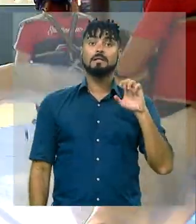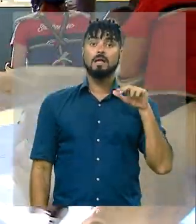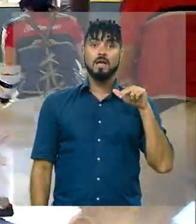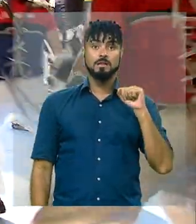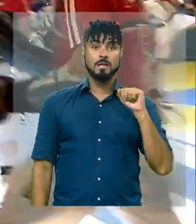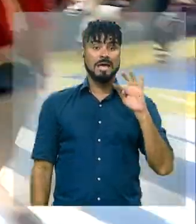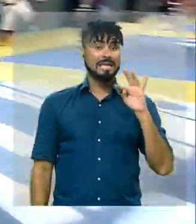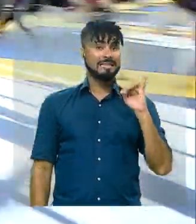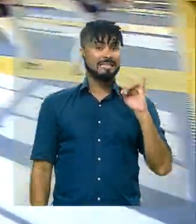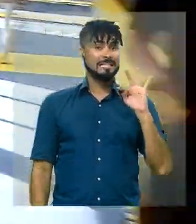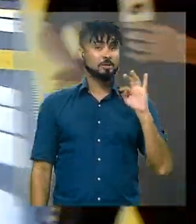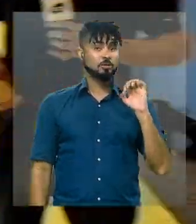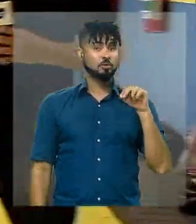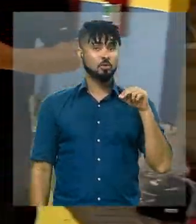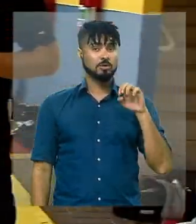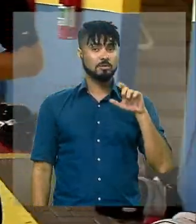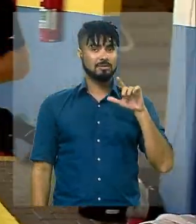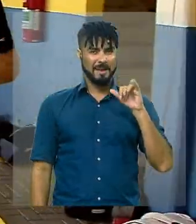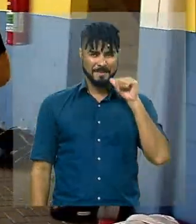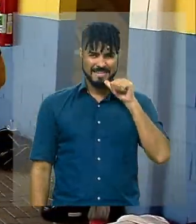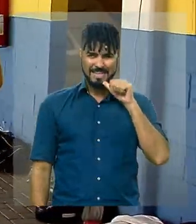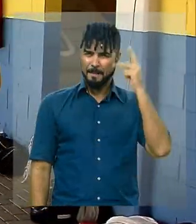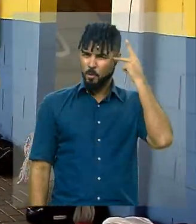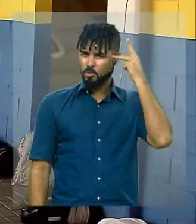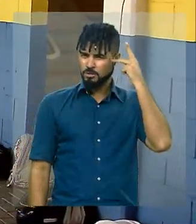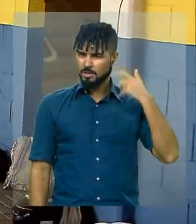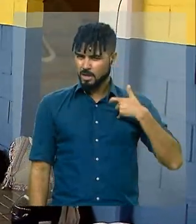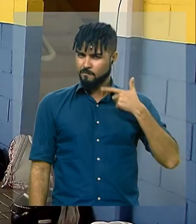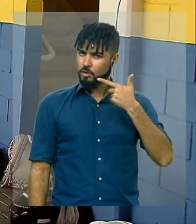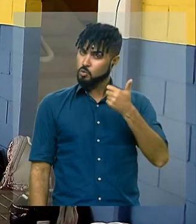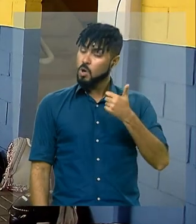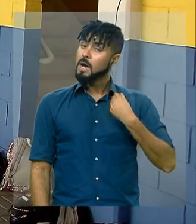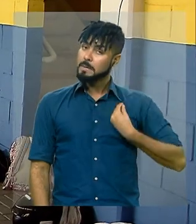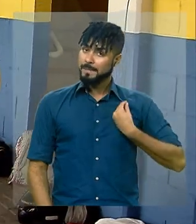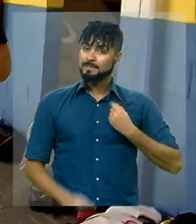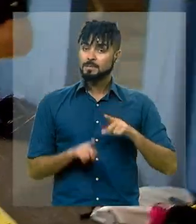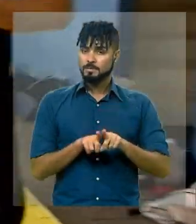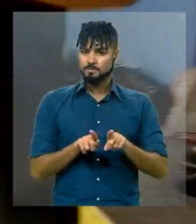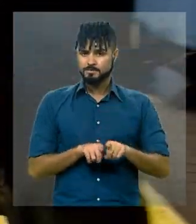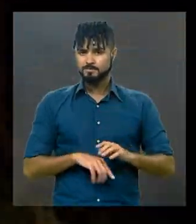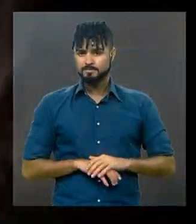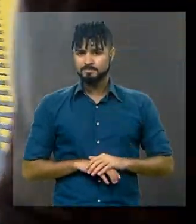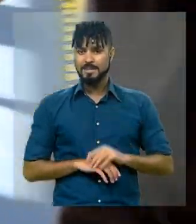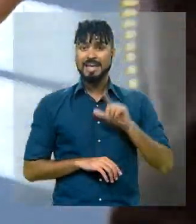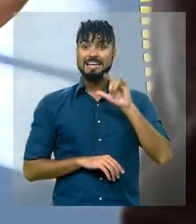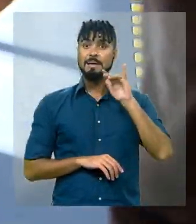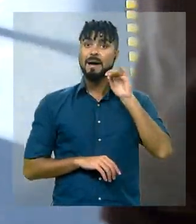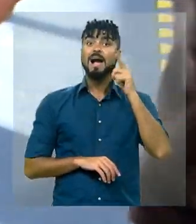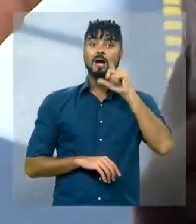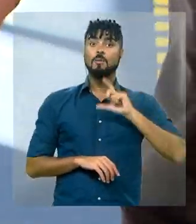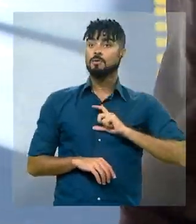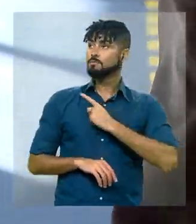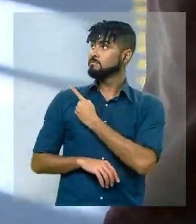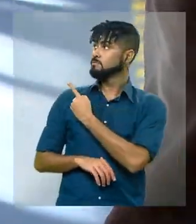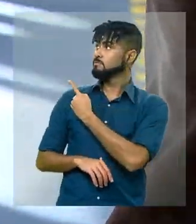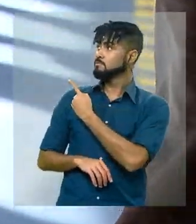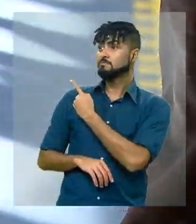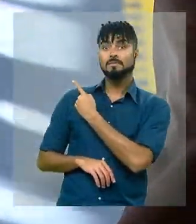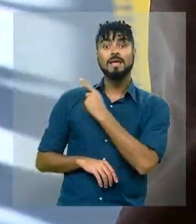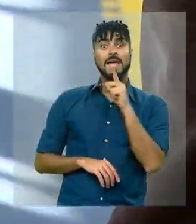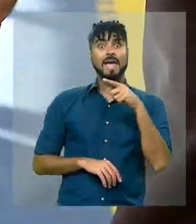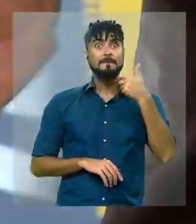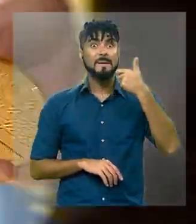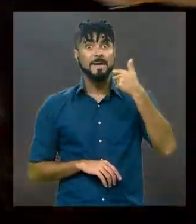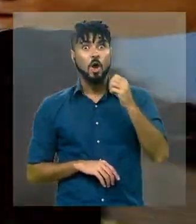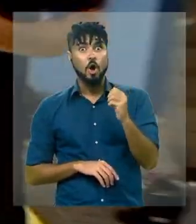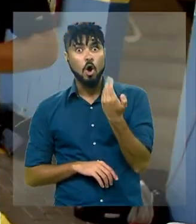a paulistana de 21 anos, também participou dessa história. Ela voltou lá de Lima com essa medalha. A primeira de